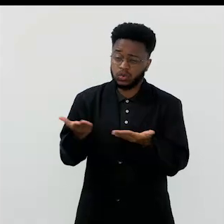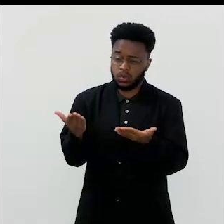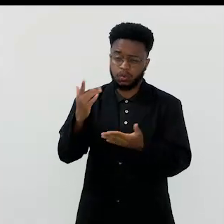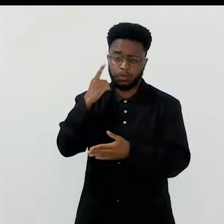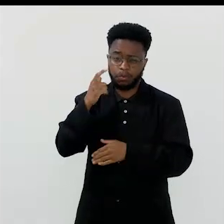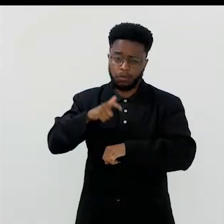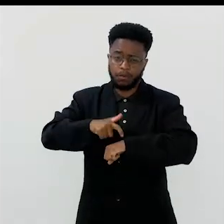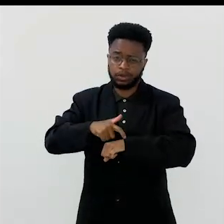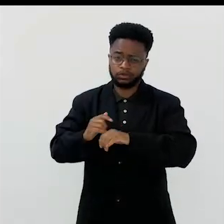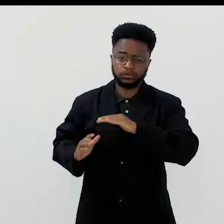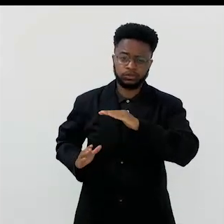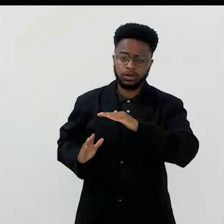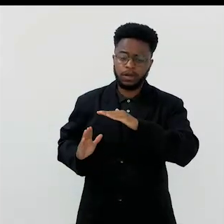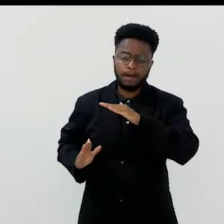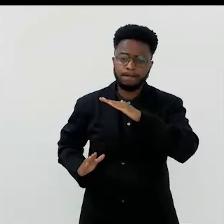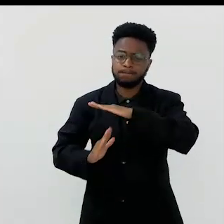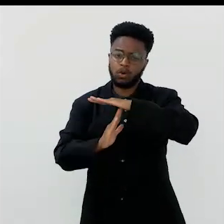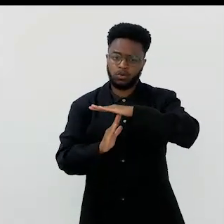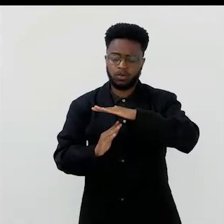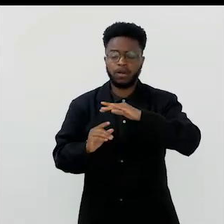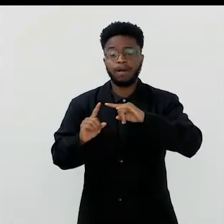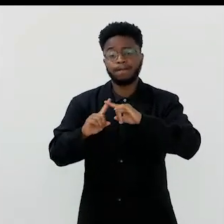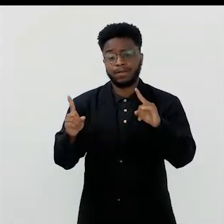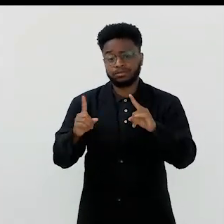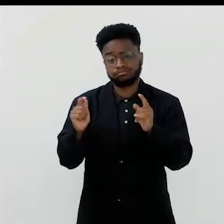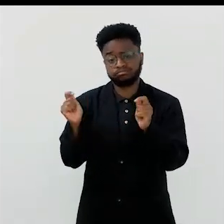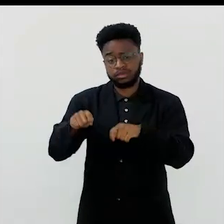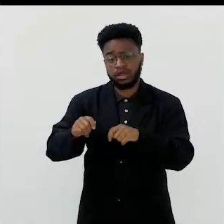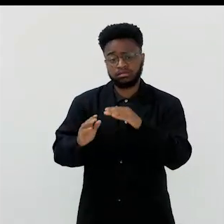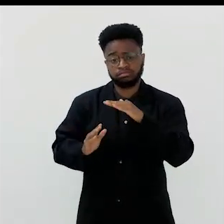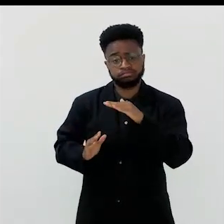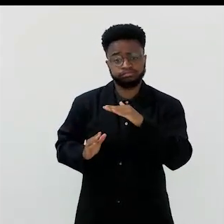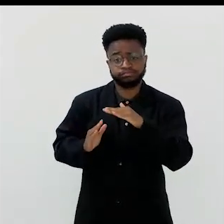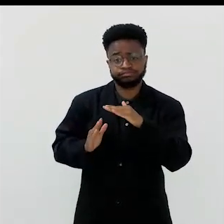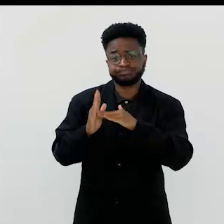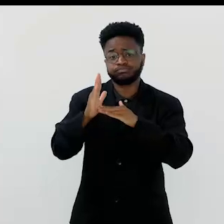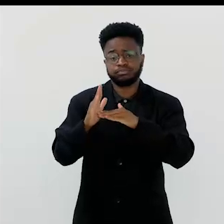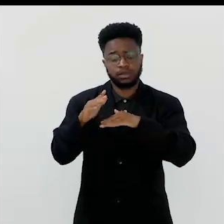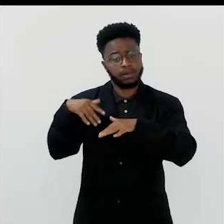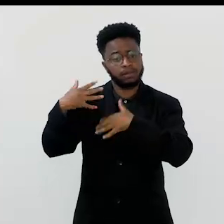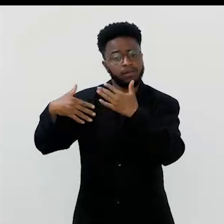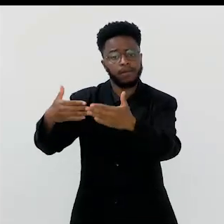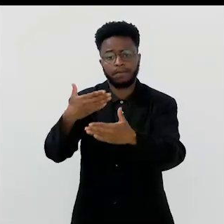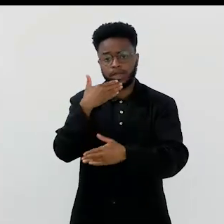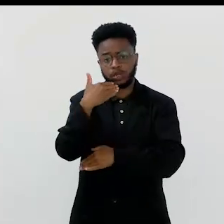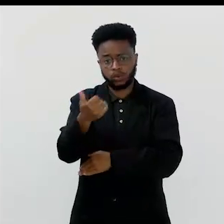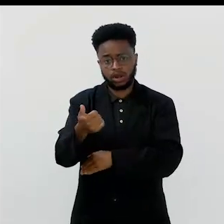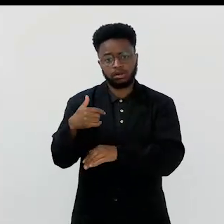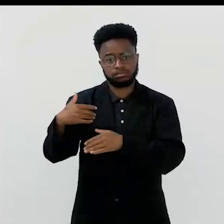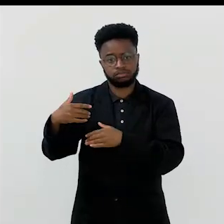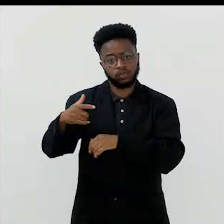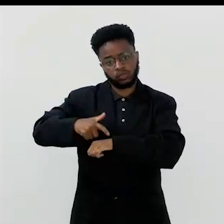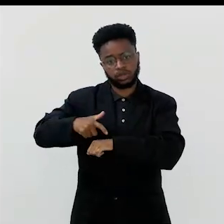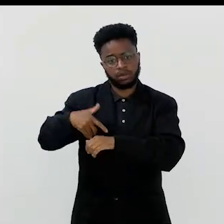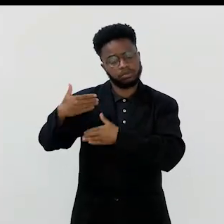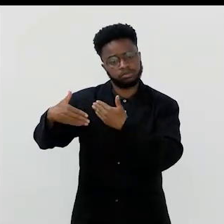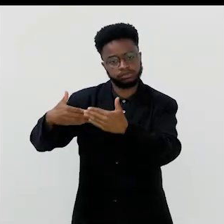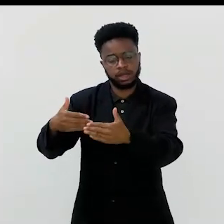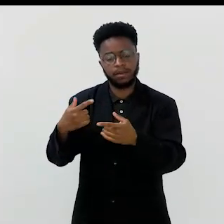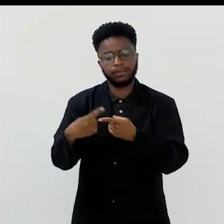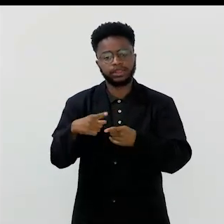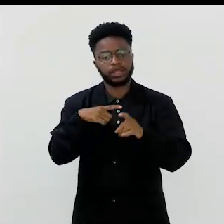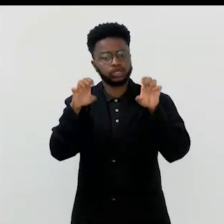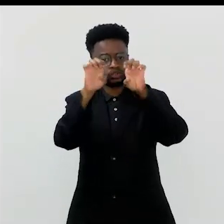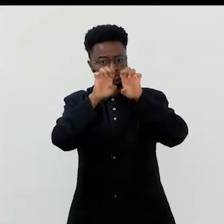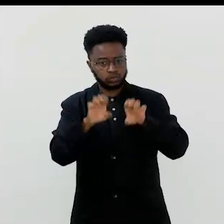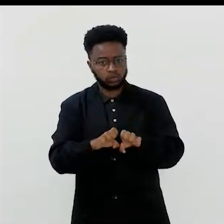momento do ápice do festival, né? Porém, ainda tem muitas coisas que podem melhorar. Com o tempo, eu acredito que vai acontecer isso, né? A